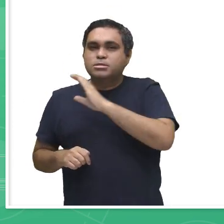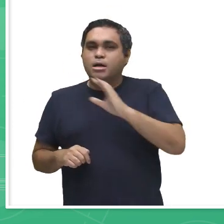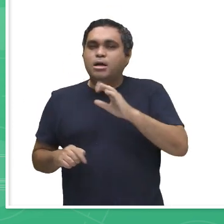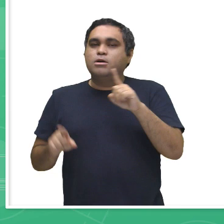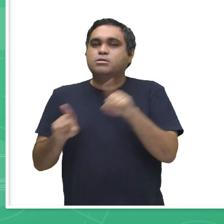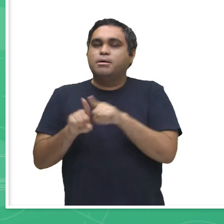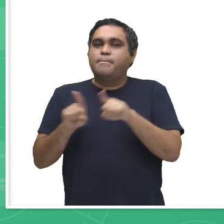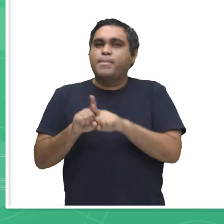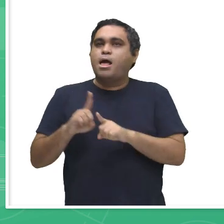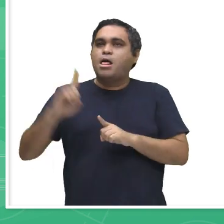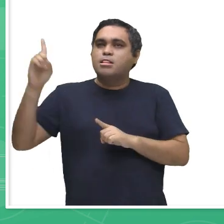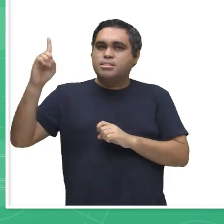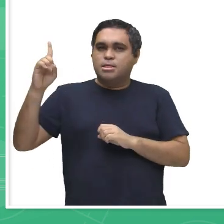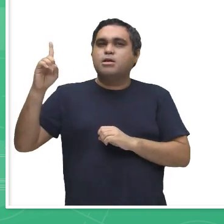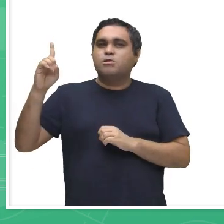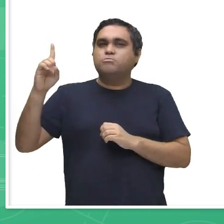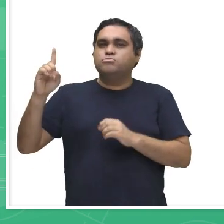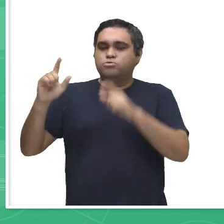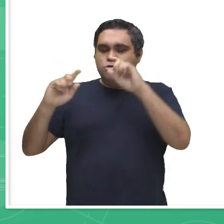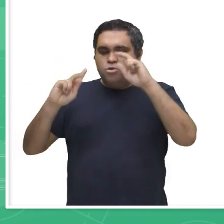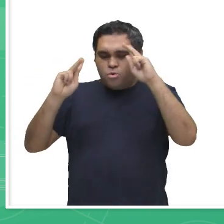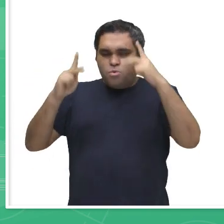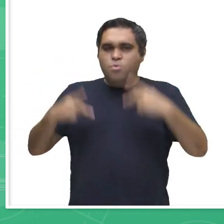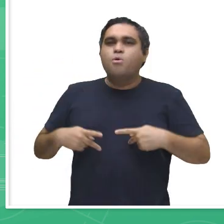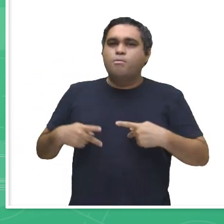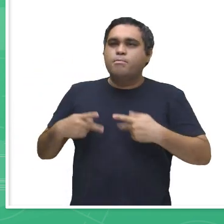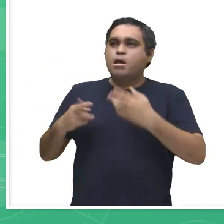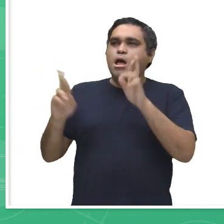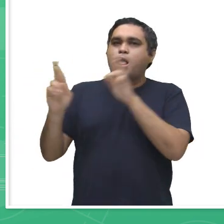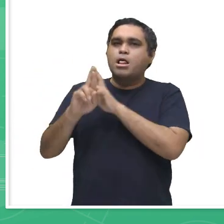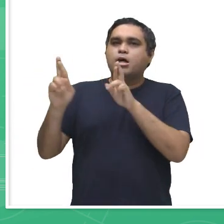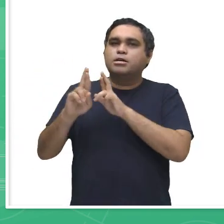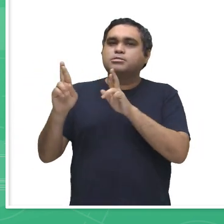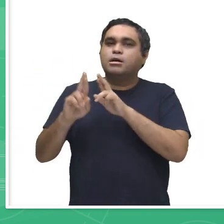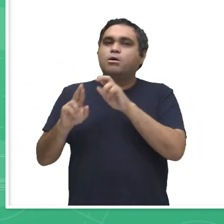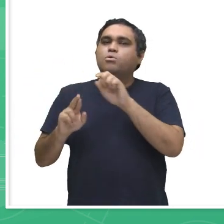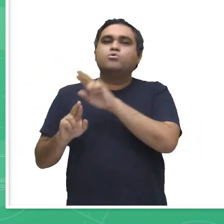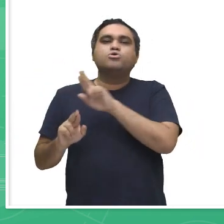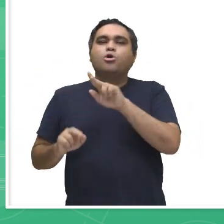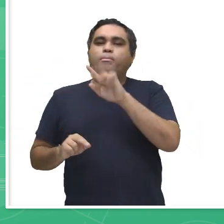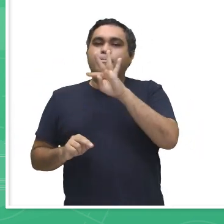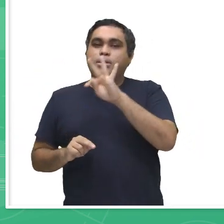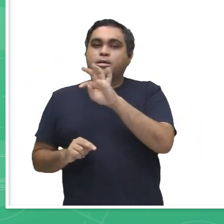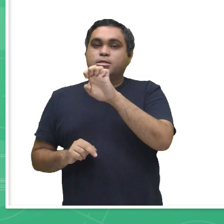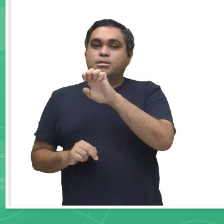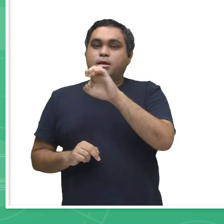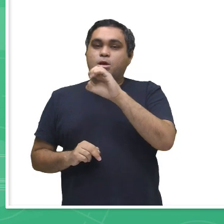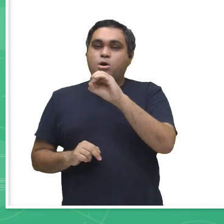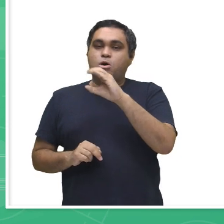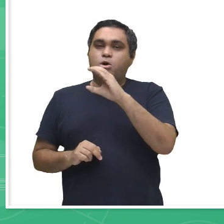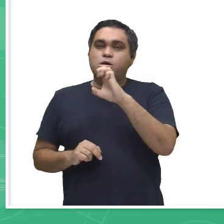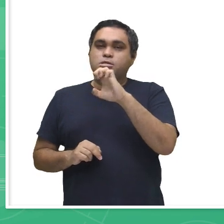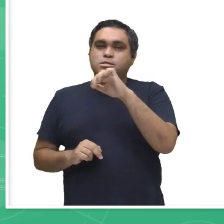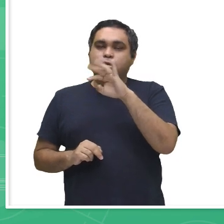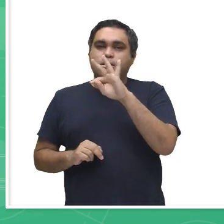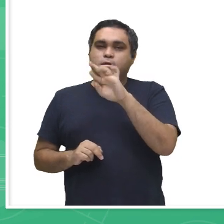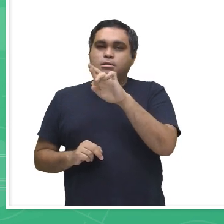o teocentrismo, gravem bem esse nomezinho aí, teocentrismo,